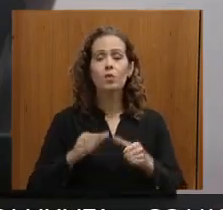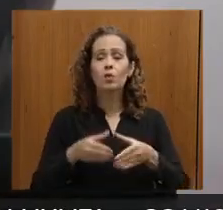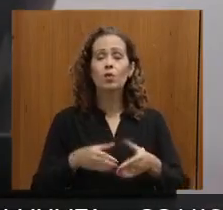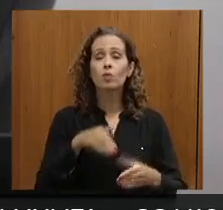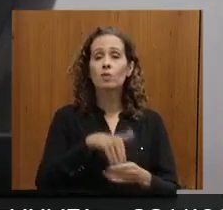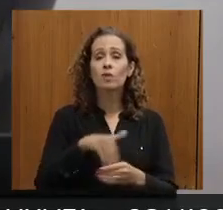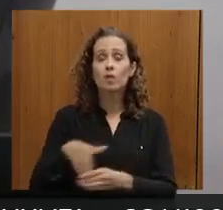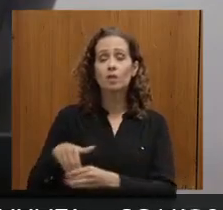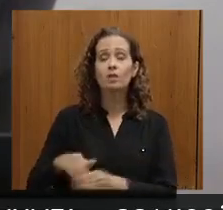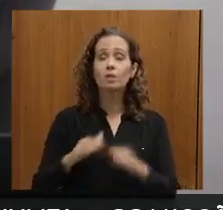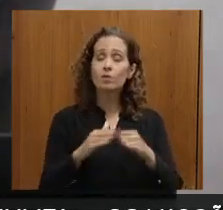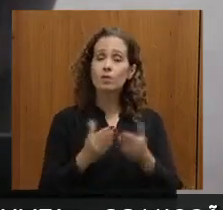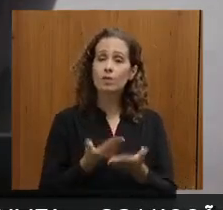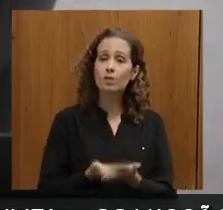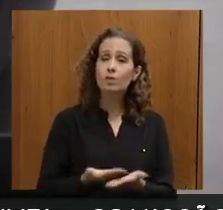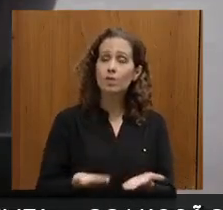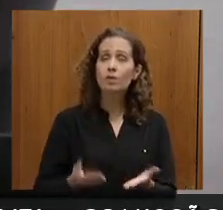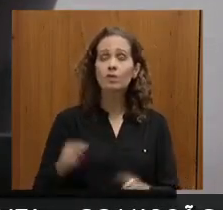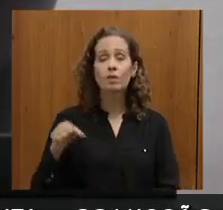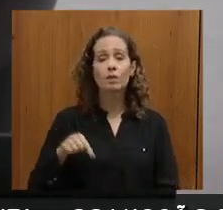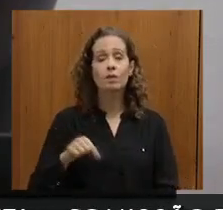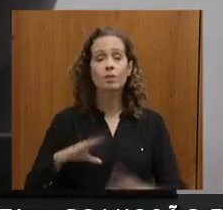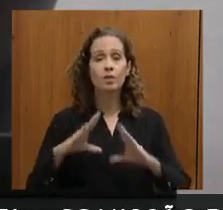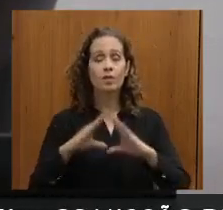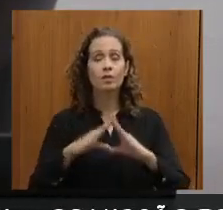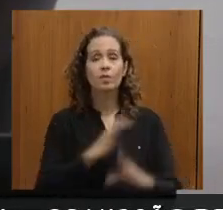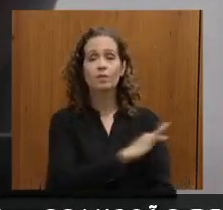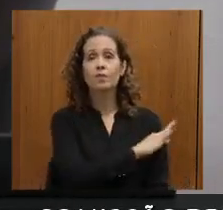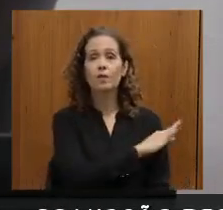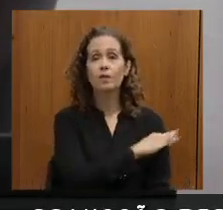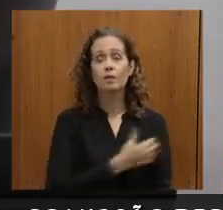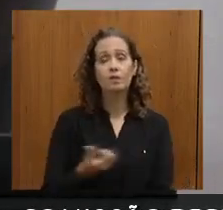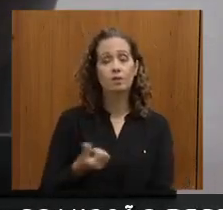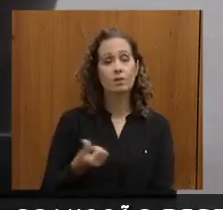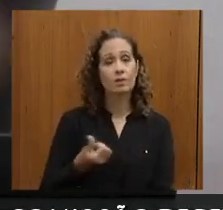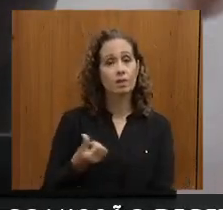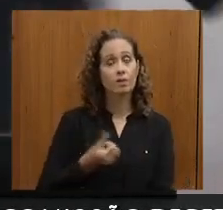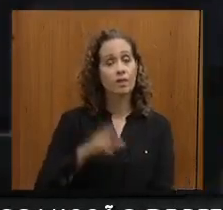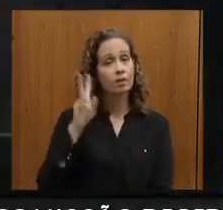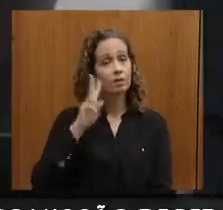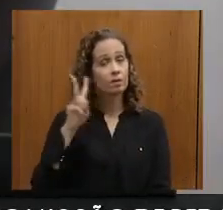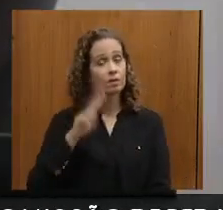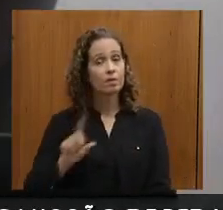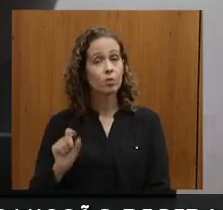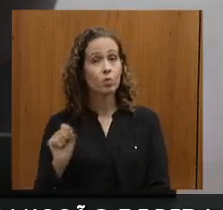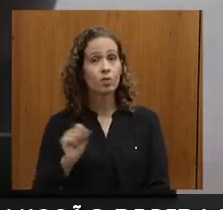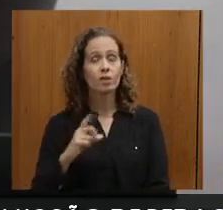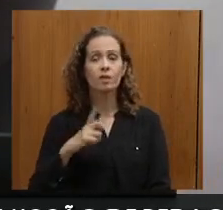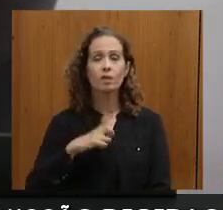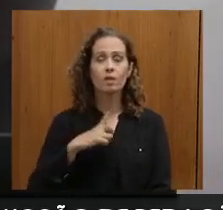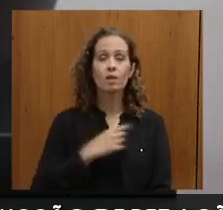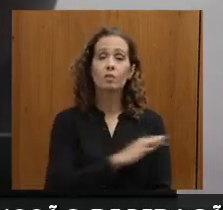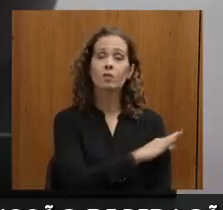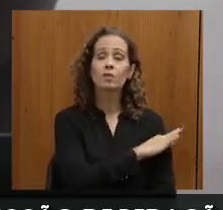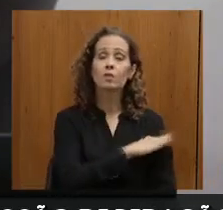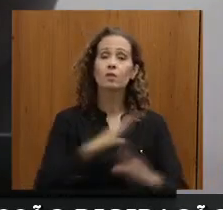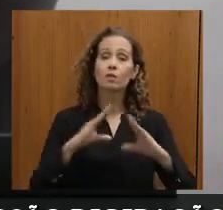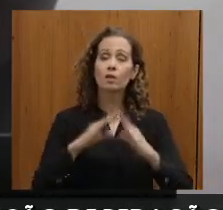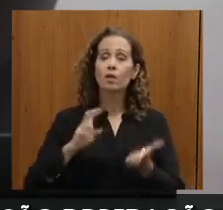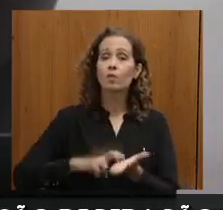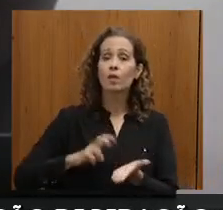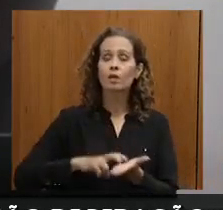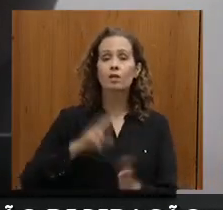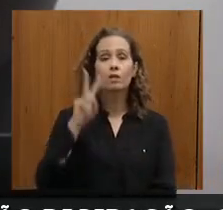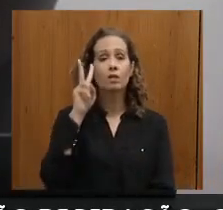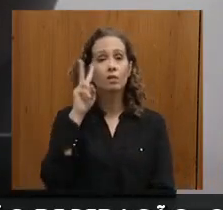a votação dos requerimentos aqui do Assembleia Fiscaliza desta sexta-feira. Lembrando que teremos Assembleia Fiscaliza na manhã desta